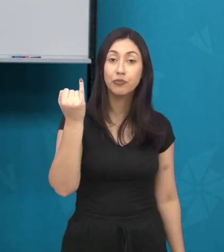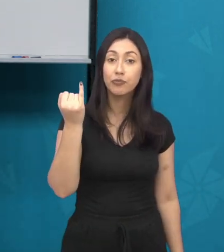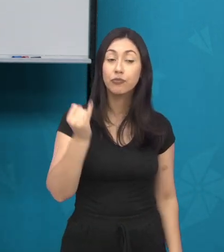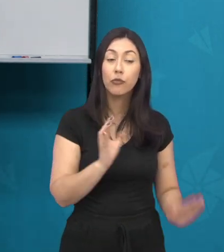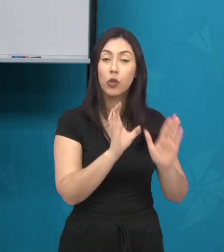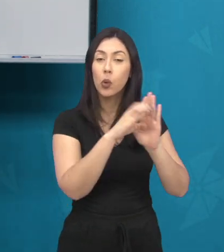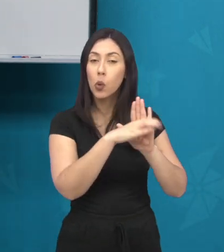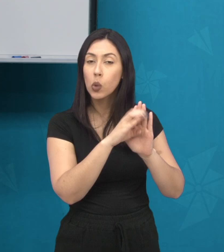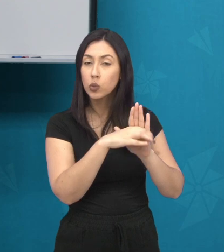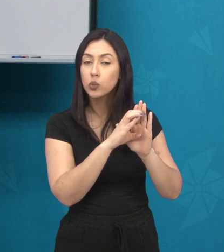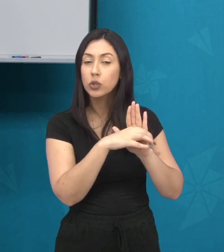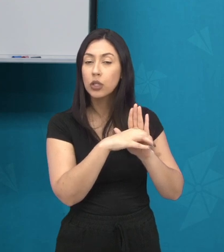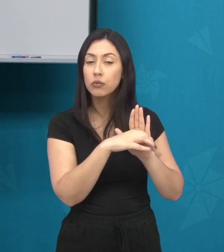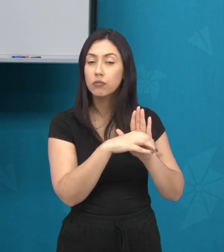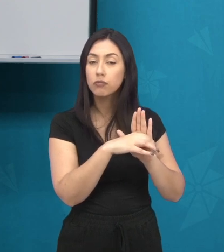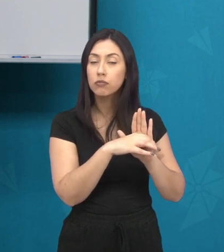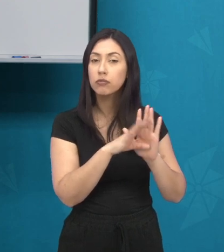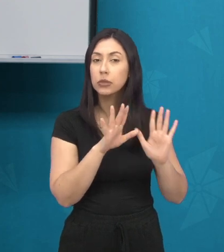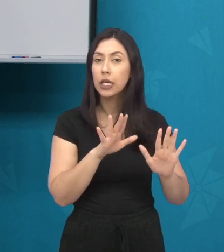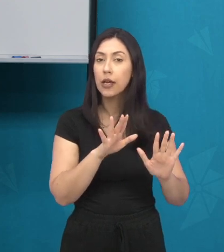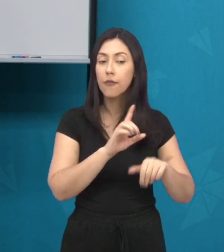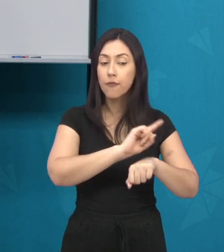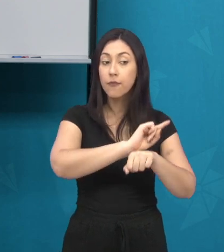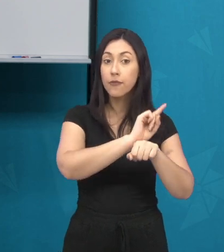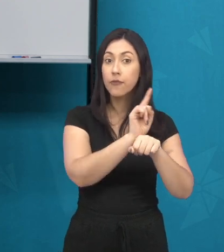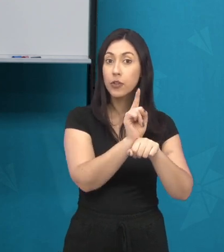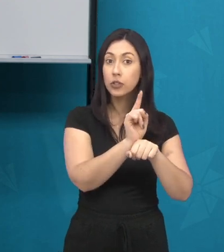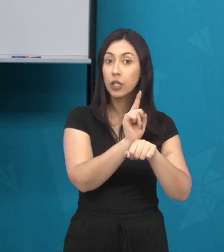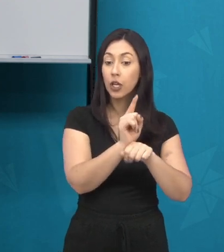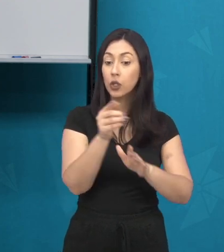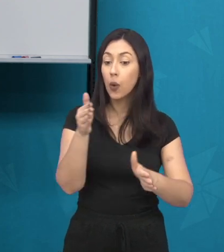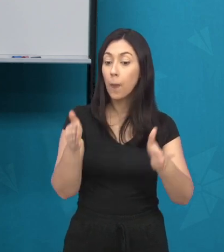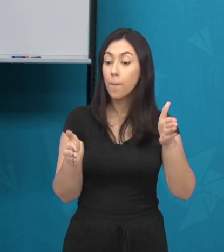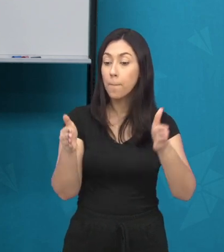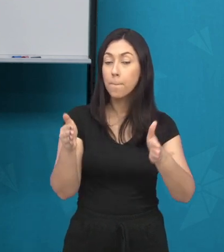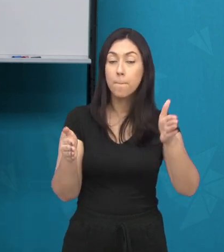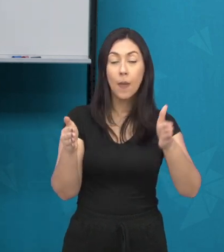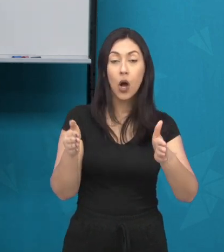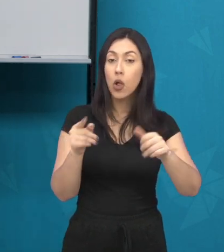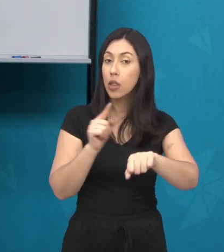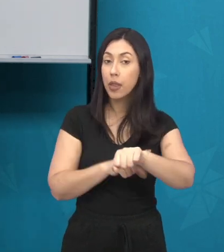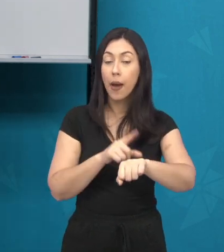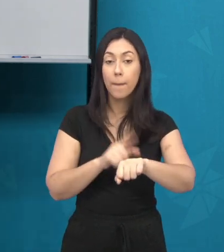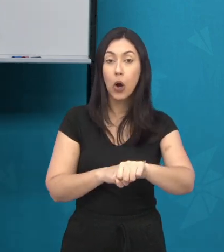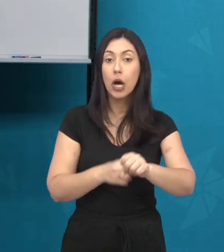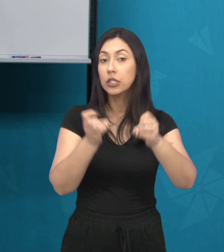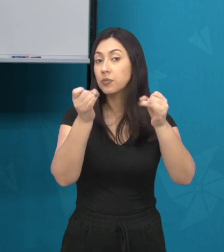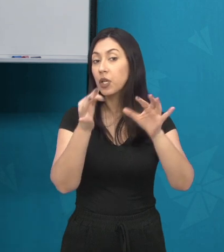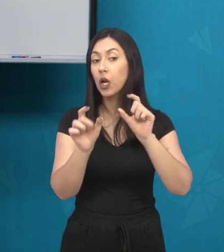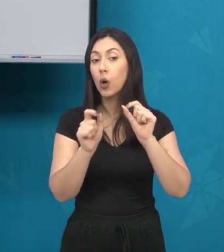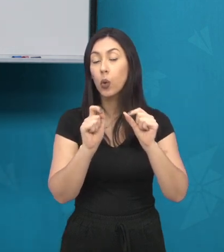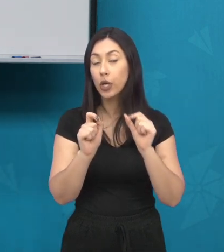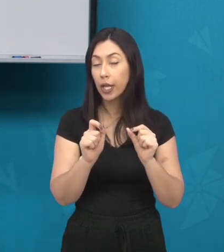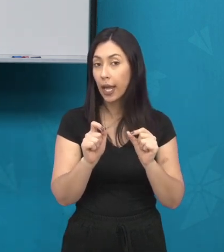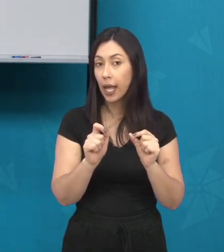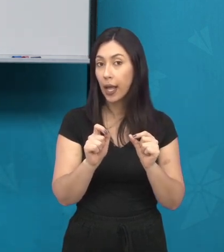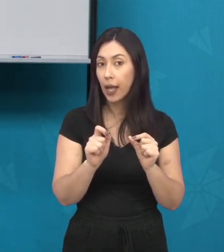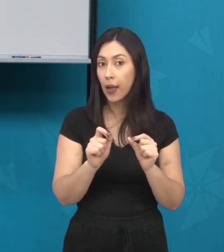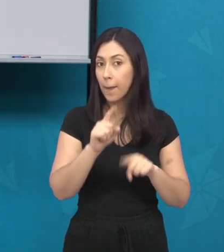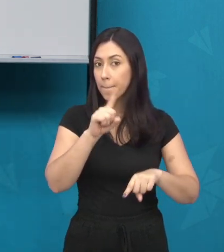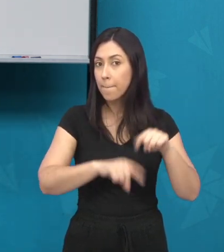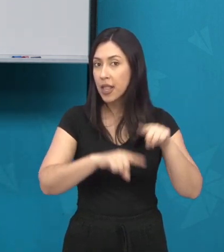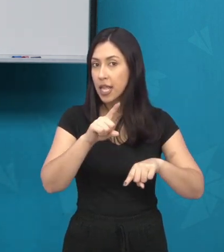o conceito de aceleração é a variação da velocidade sobre um tempo a questão fala que o corpo estava a